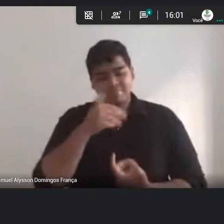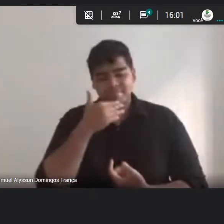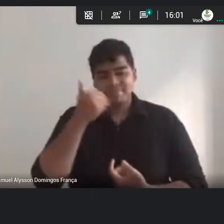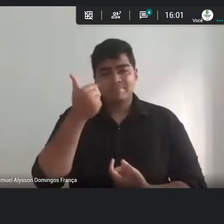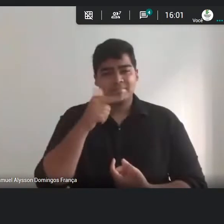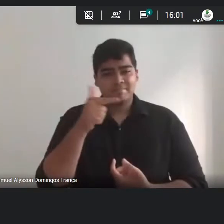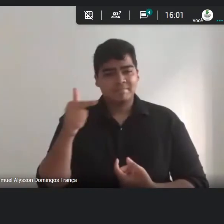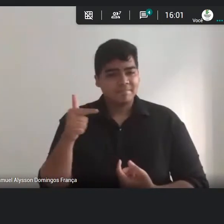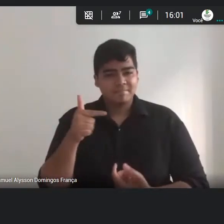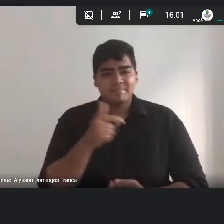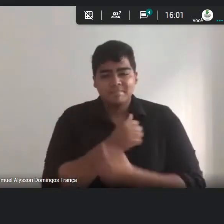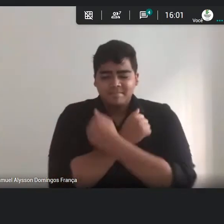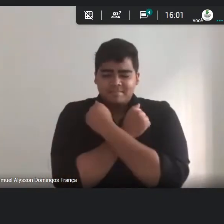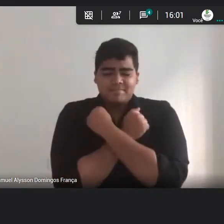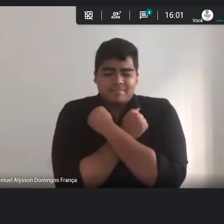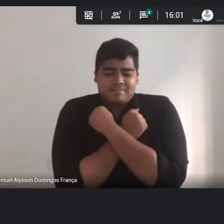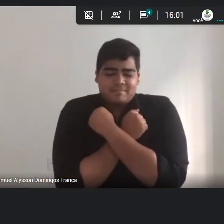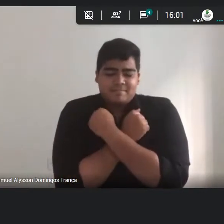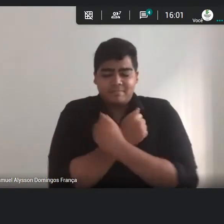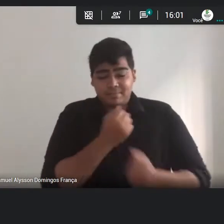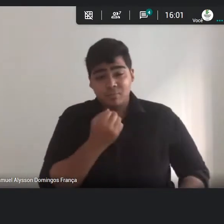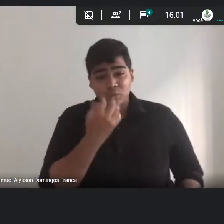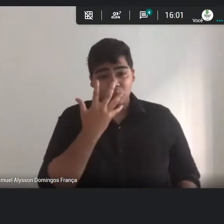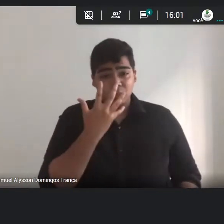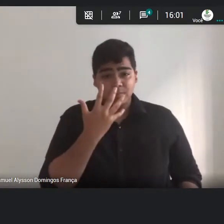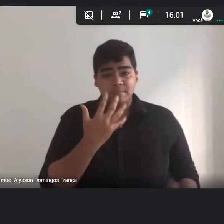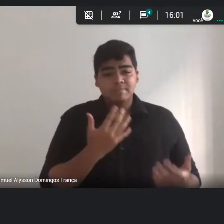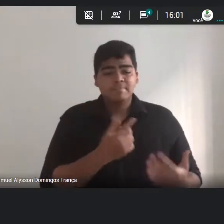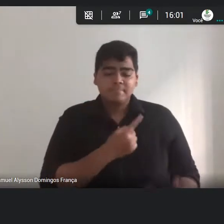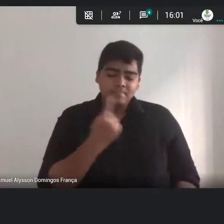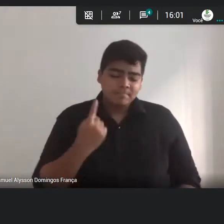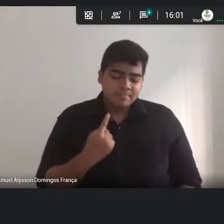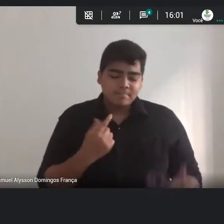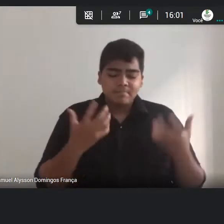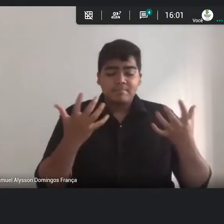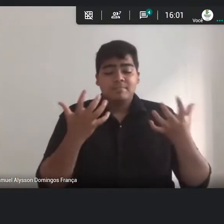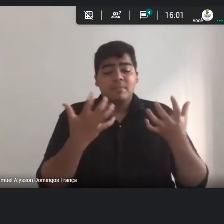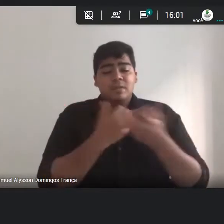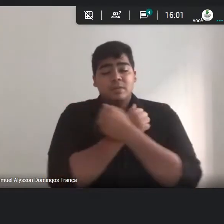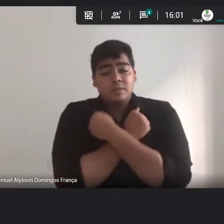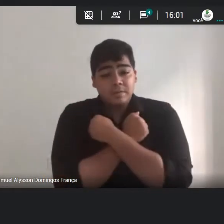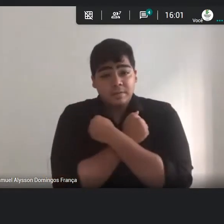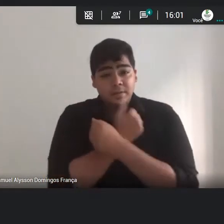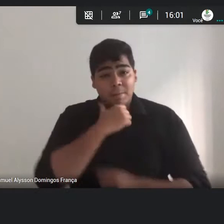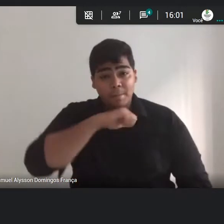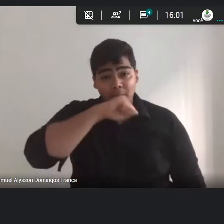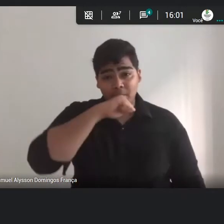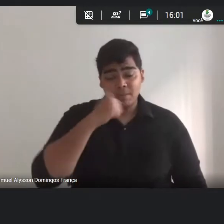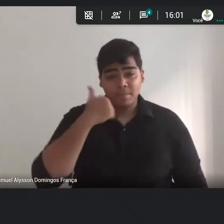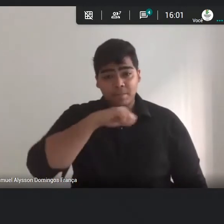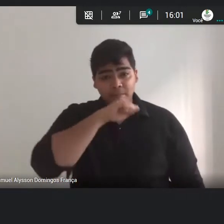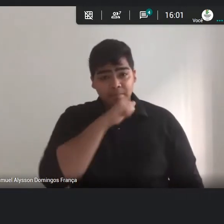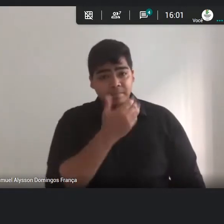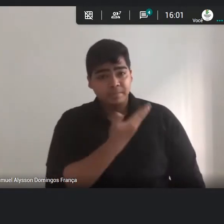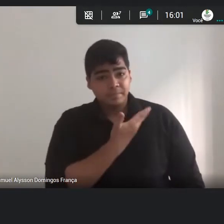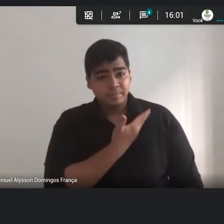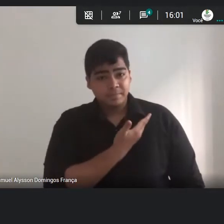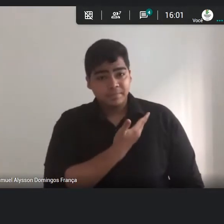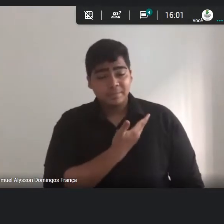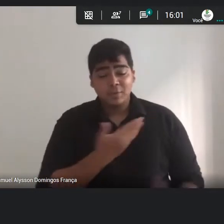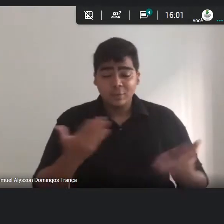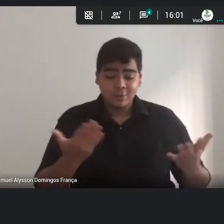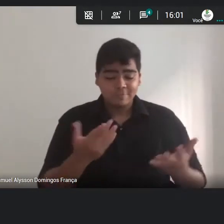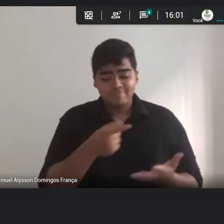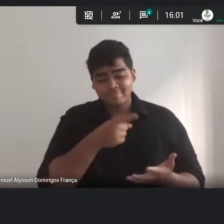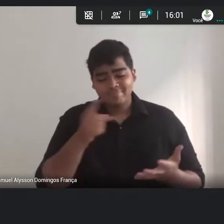é? Então estamos carentes de abraços de pai, de mãe, de amigos. Sintam-se hoje acolhidos